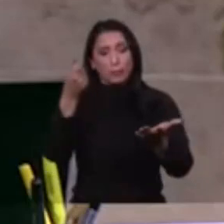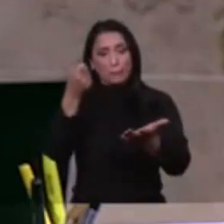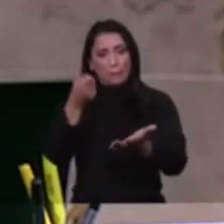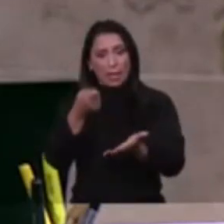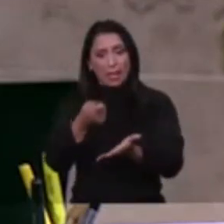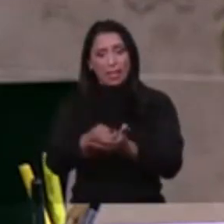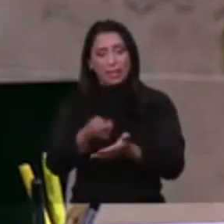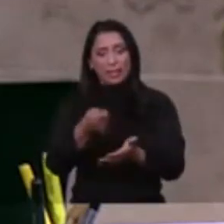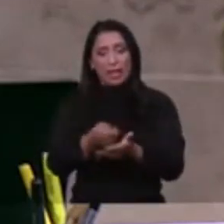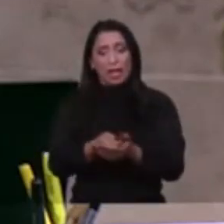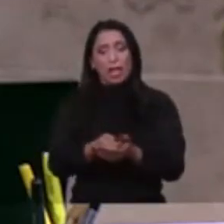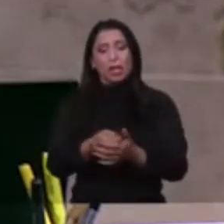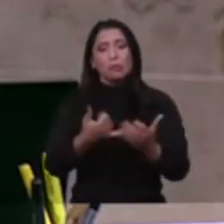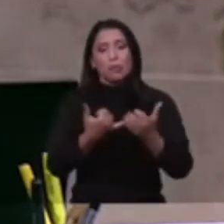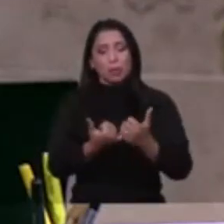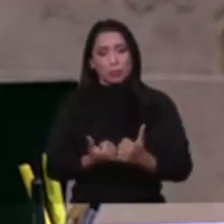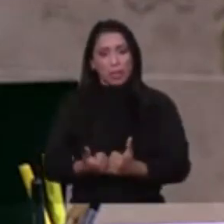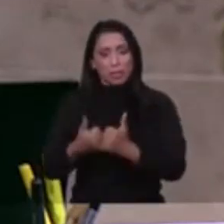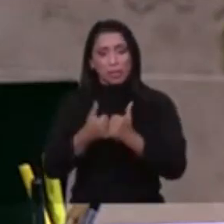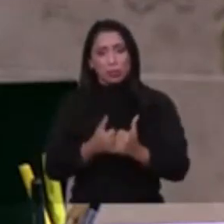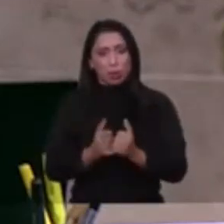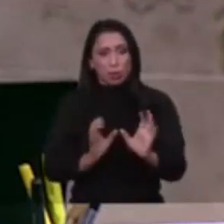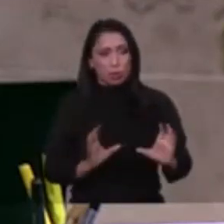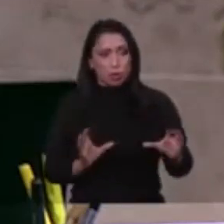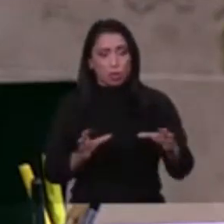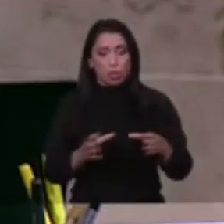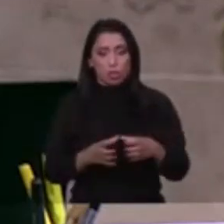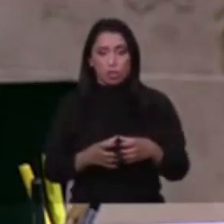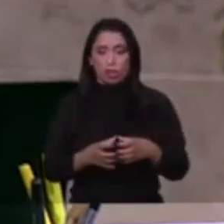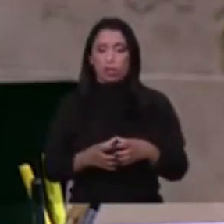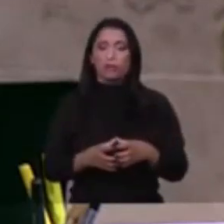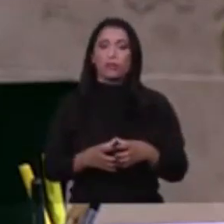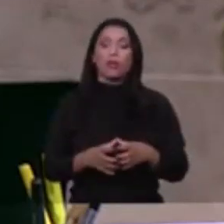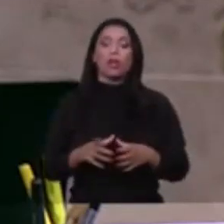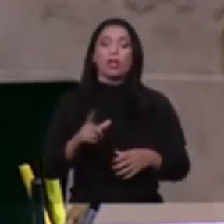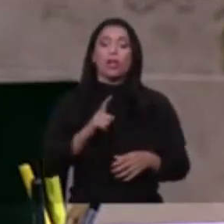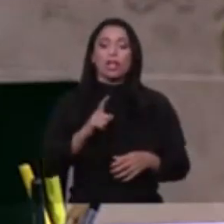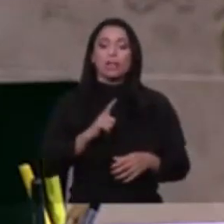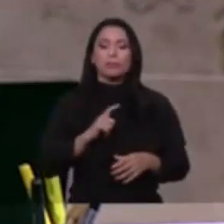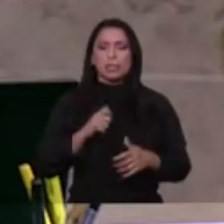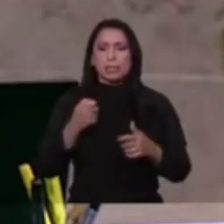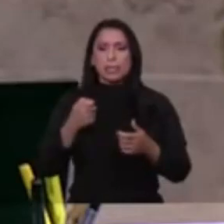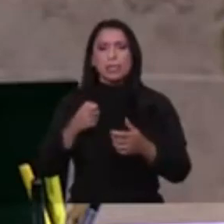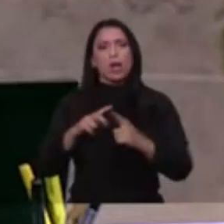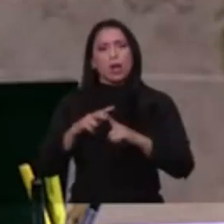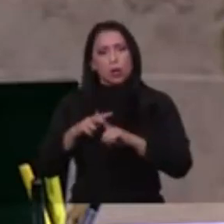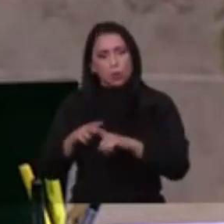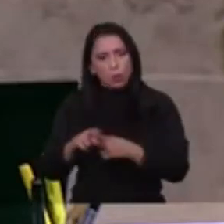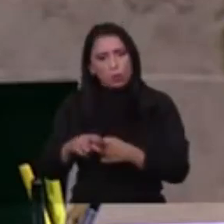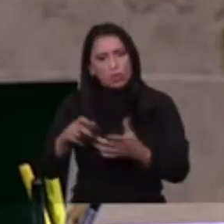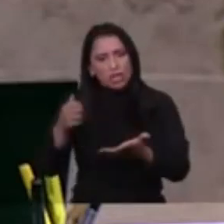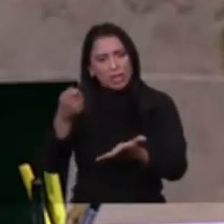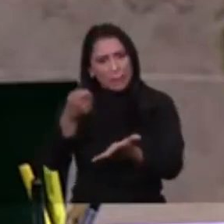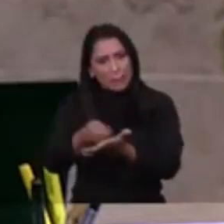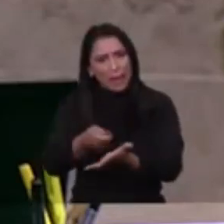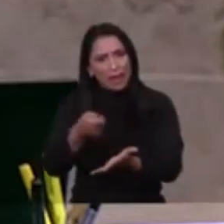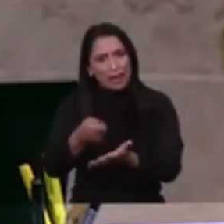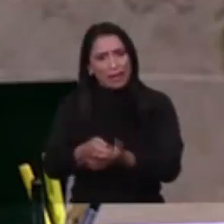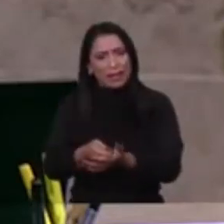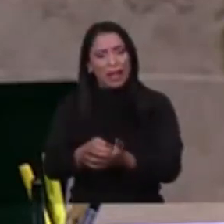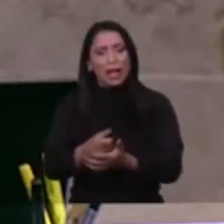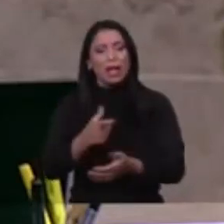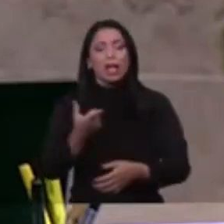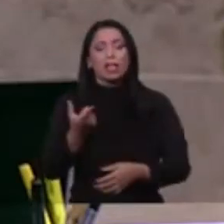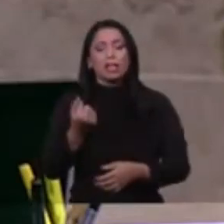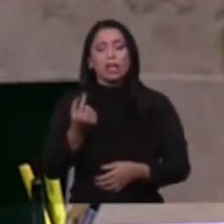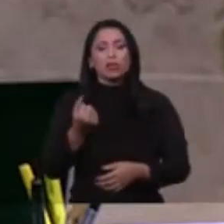dano extrapatrimonial de ordem coletiva, quais sejam a função reparatória, que proporciona uma reparação indireta